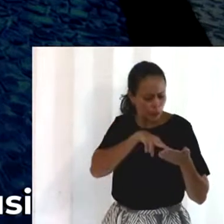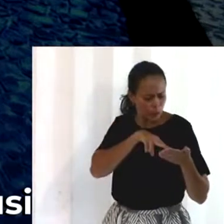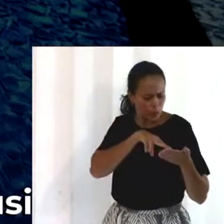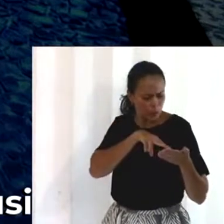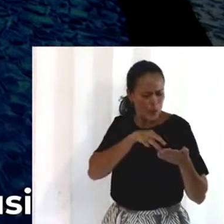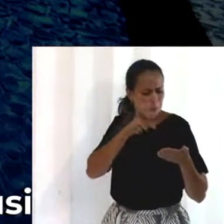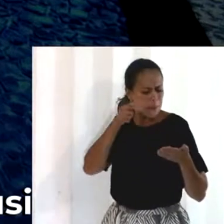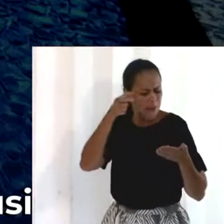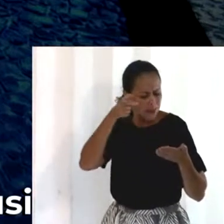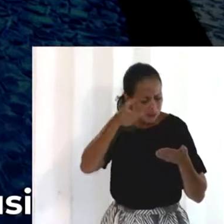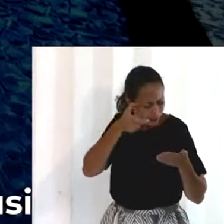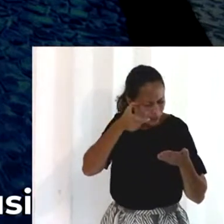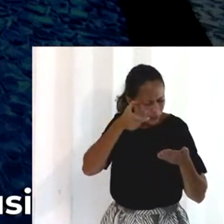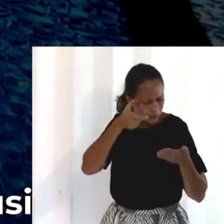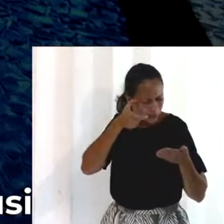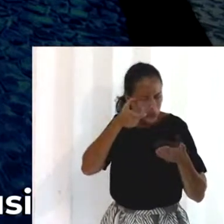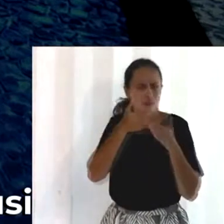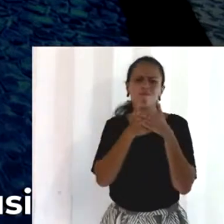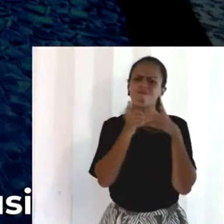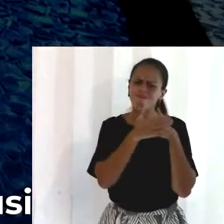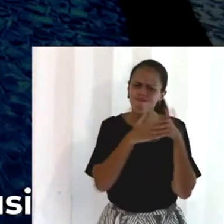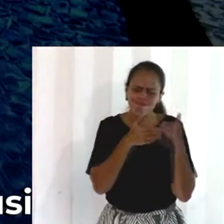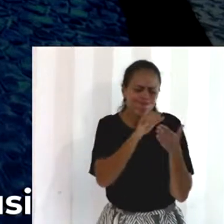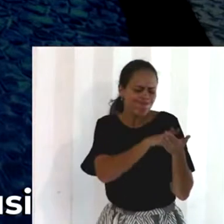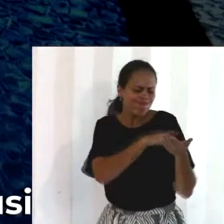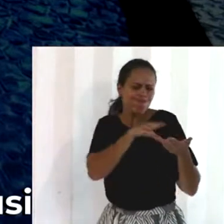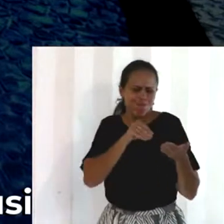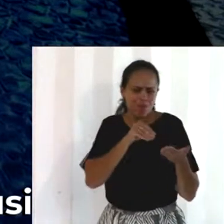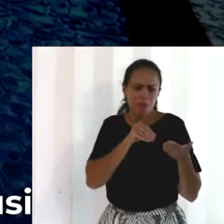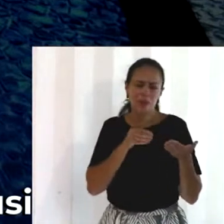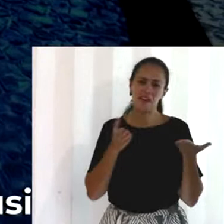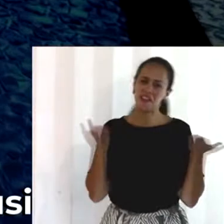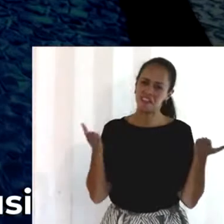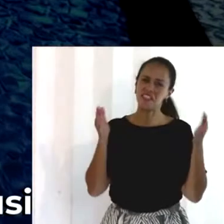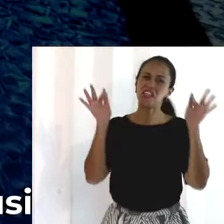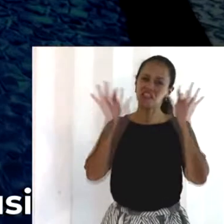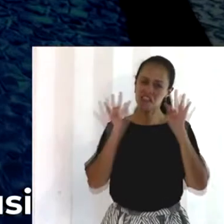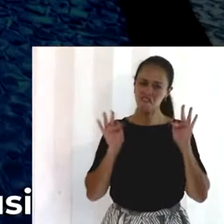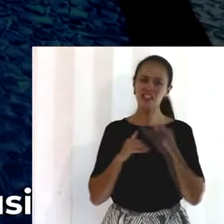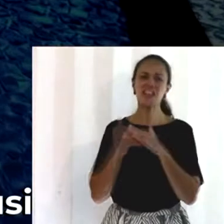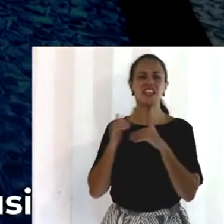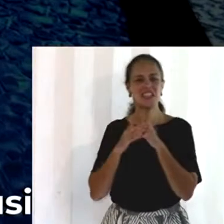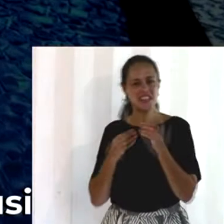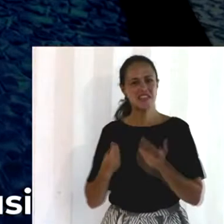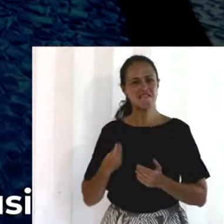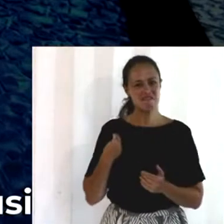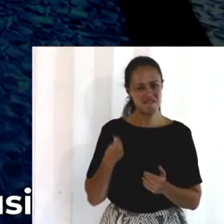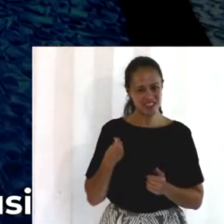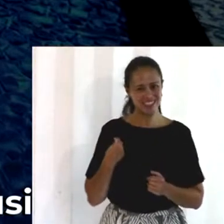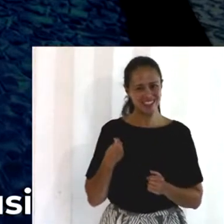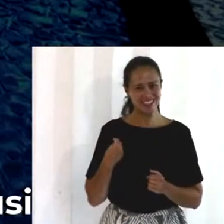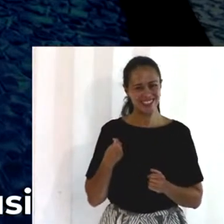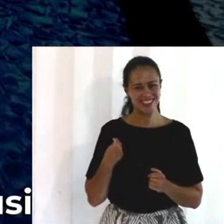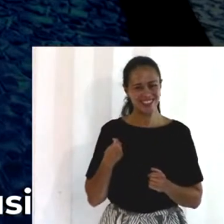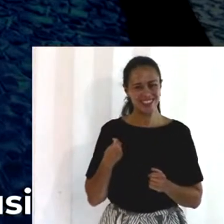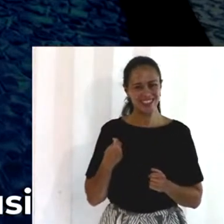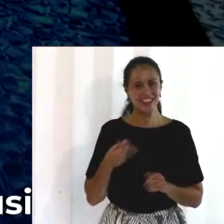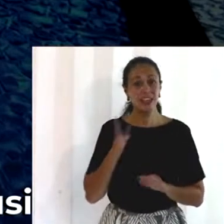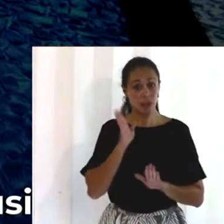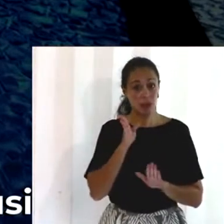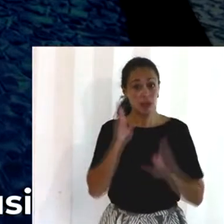operoso praticante, esse será bem-aventurado no que realizar. É deste versículo que eu tomo o tema, como ser